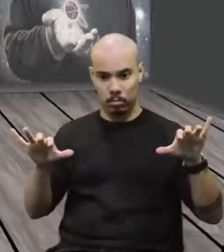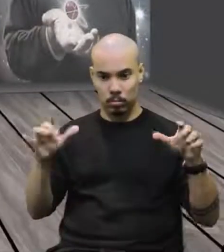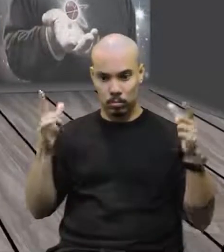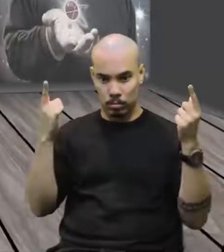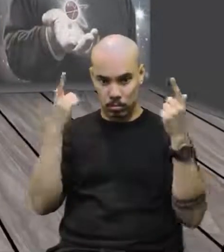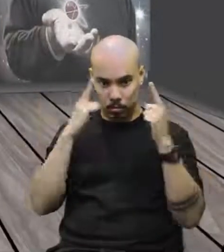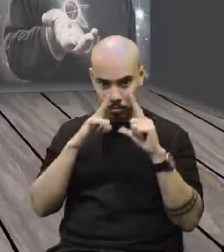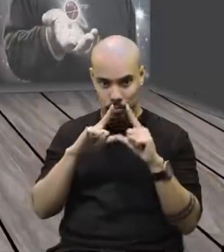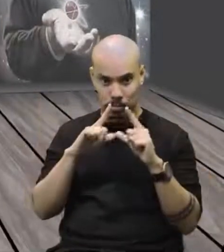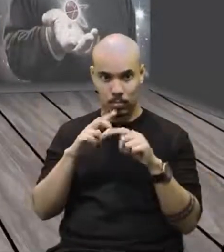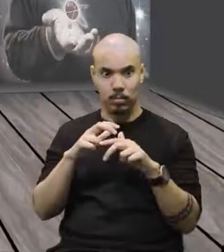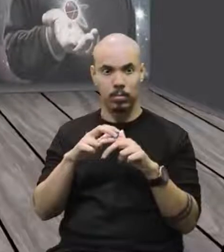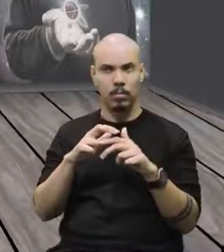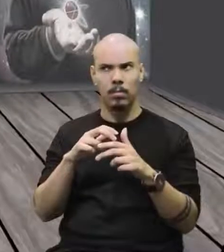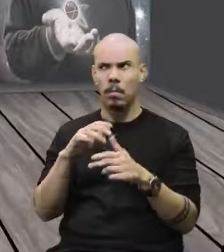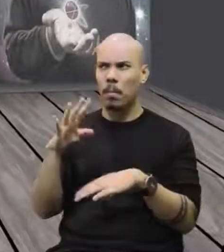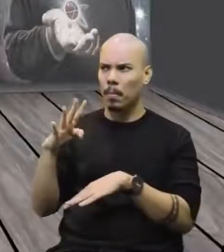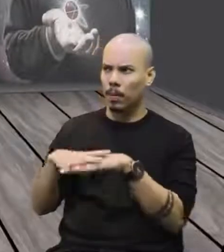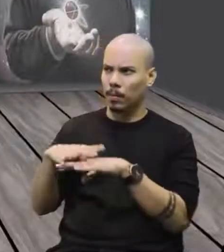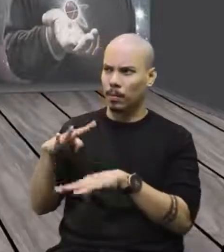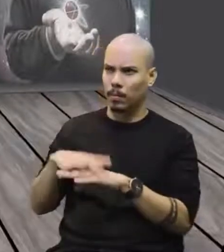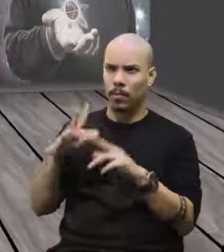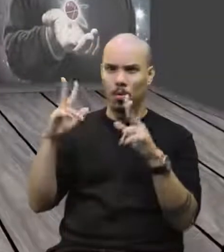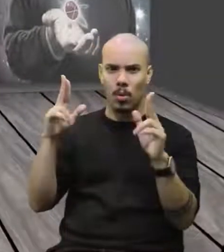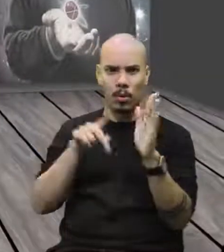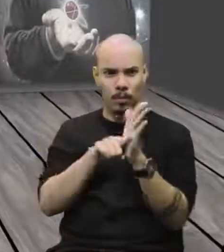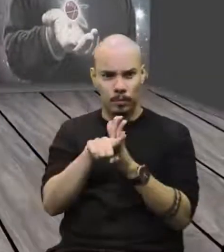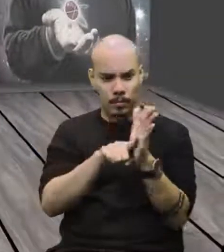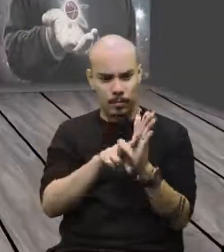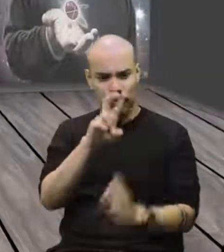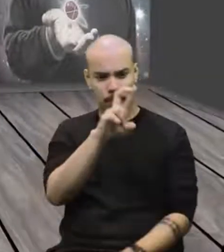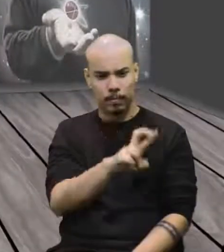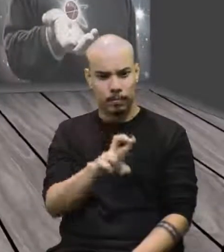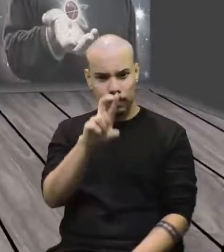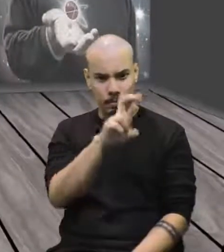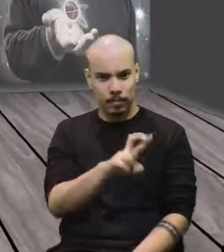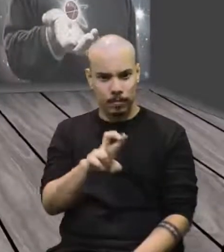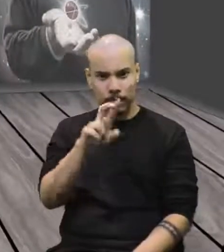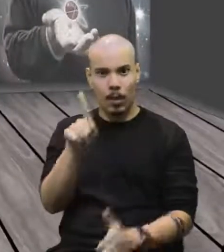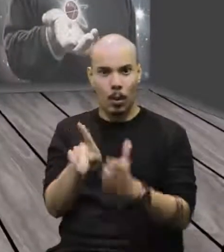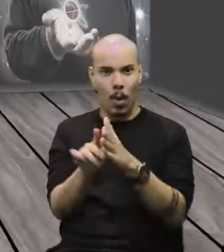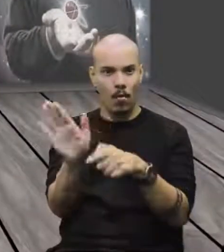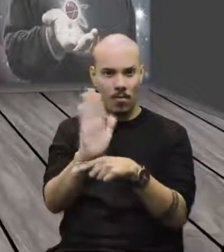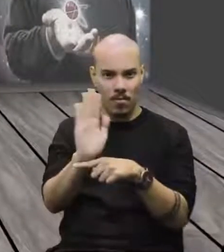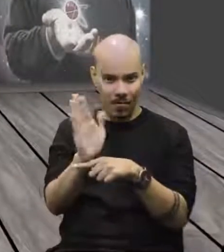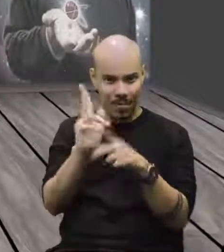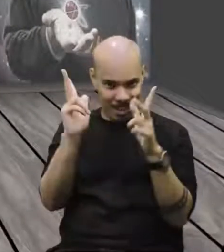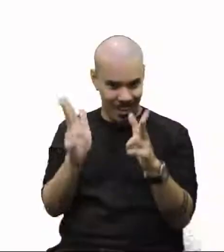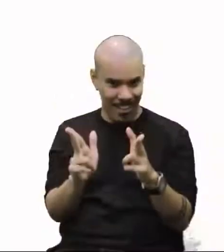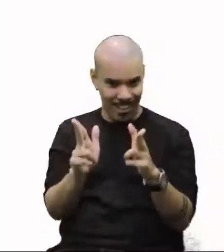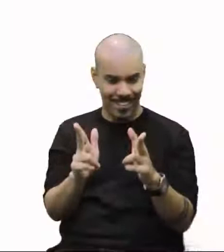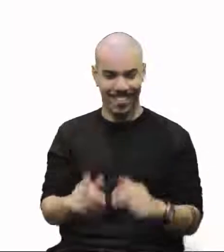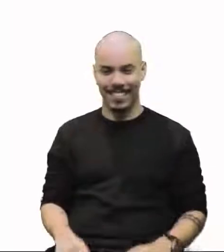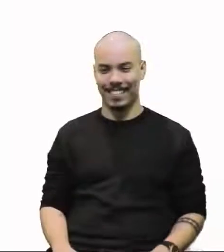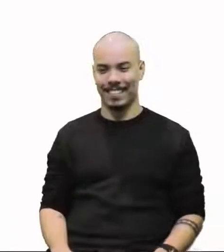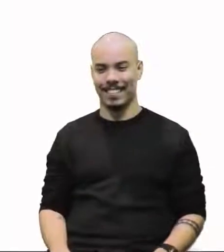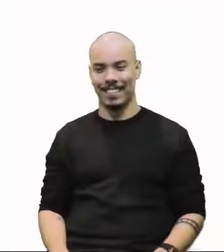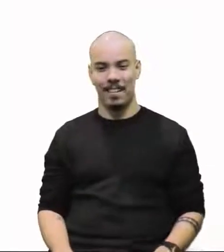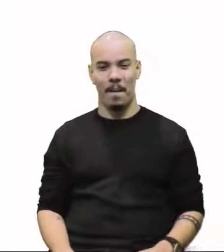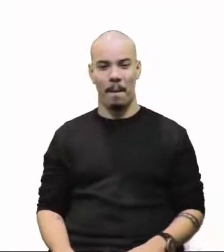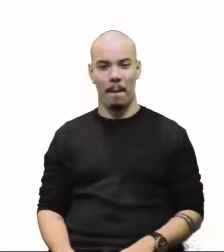de matemática é igual investigar? Olha aí. Investigadores, né? CSI. Então, vamos lá,